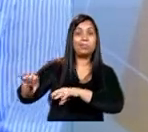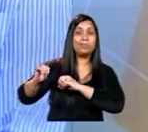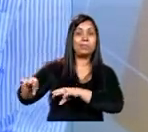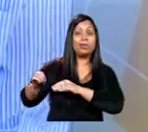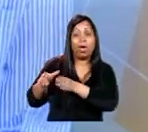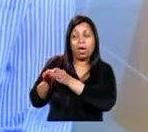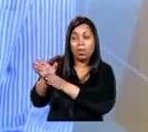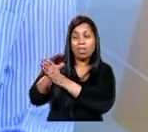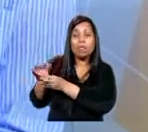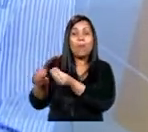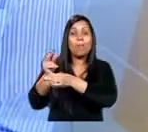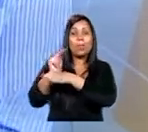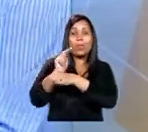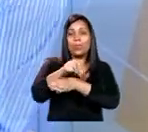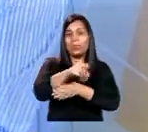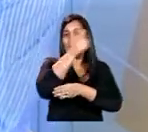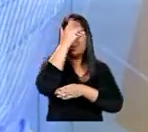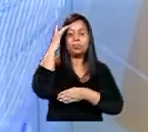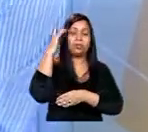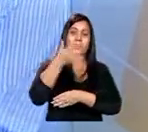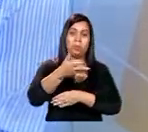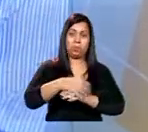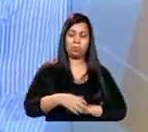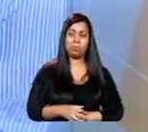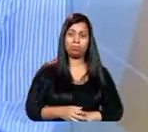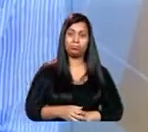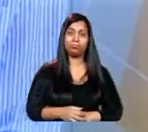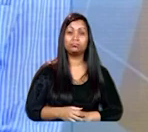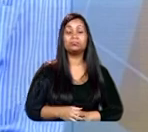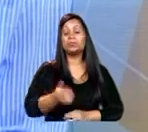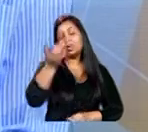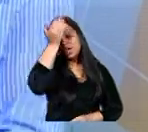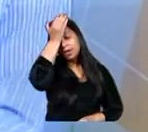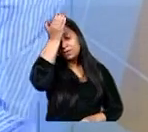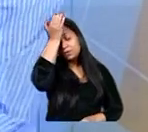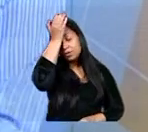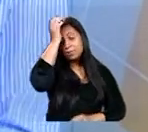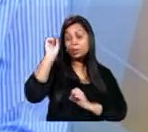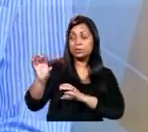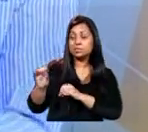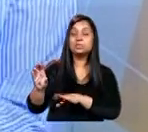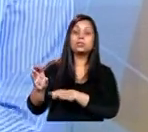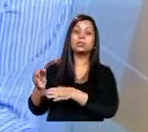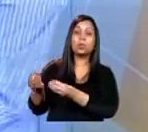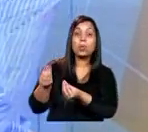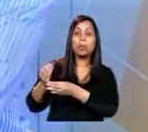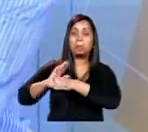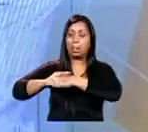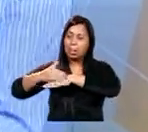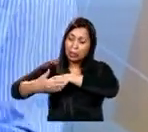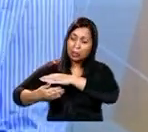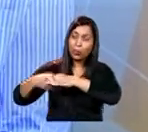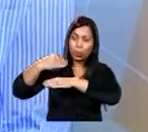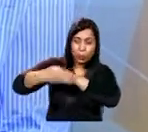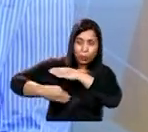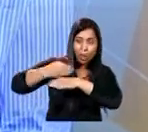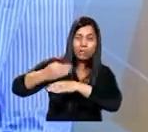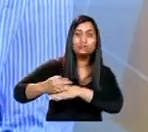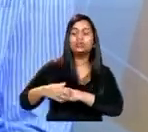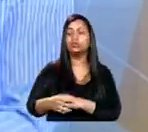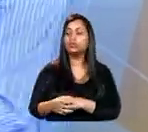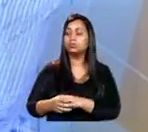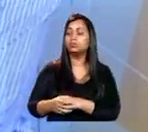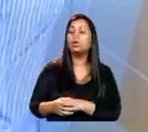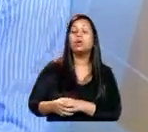capacitação, ou seja, a gente orienta como cuidar adequadamente do paciente. A enfermagem ensina como fazer o curativo adequadamente,